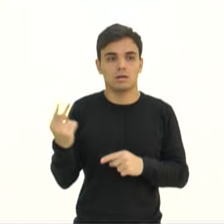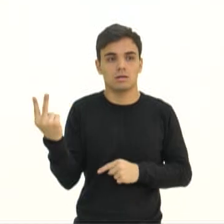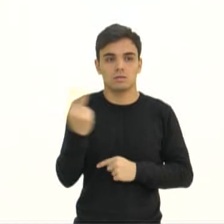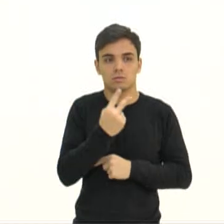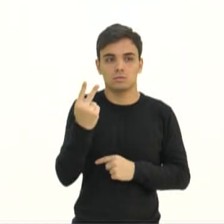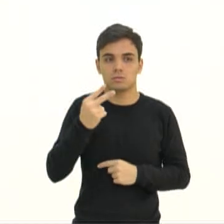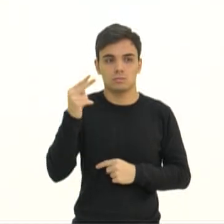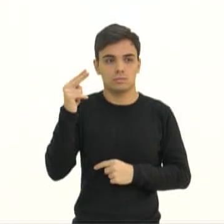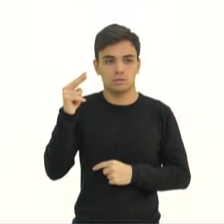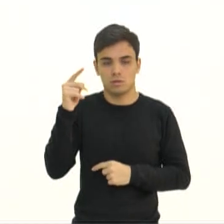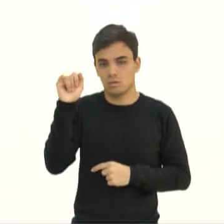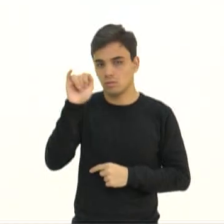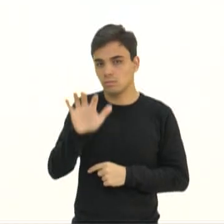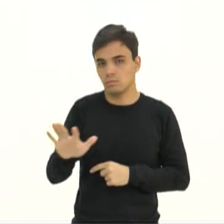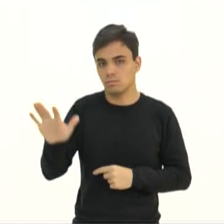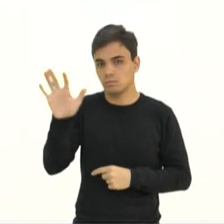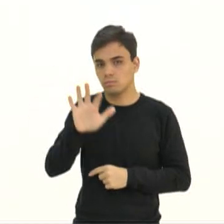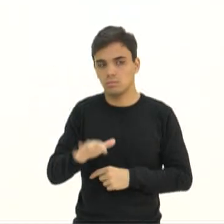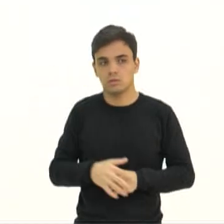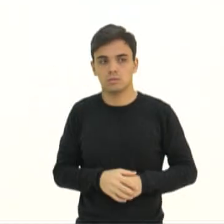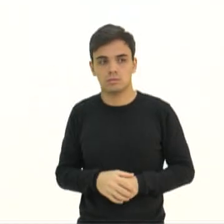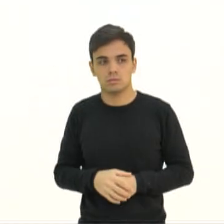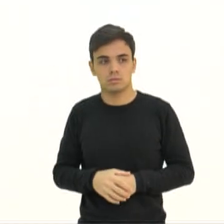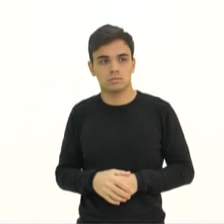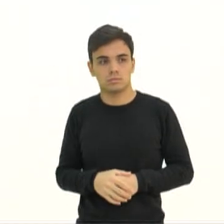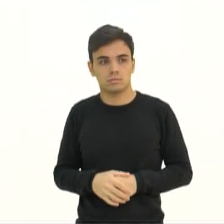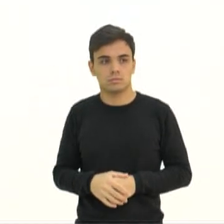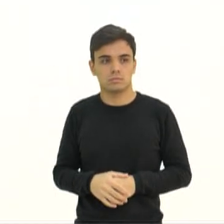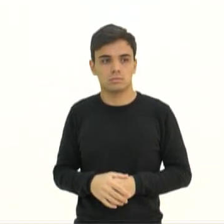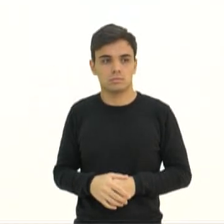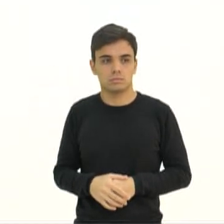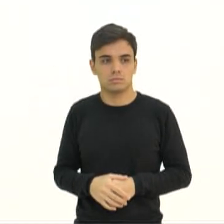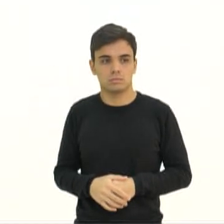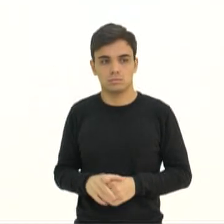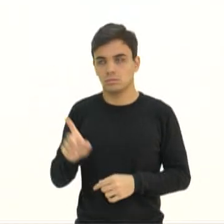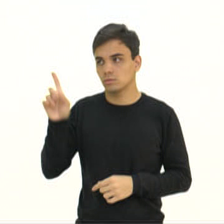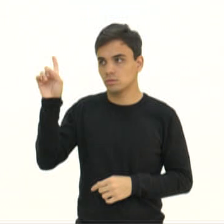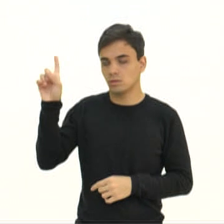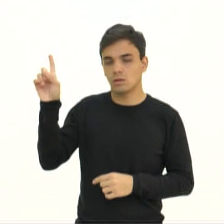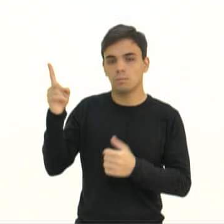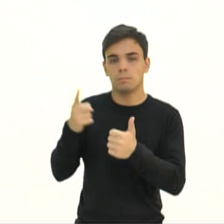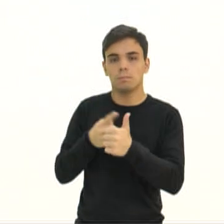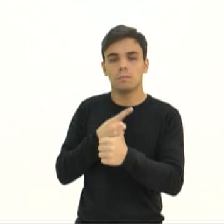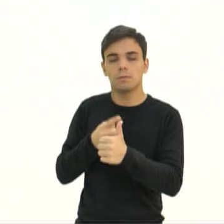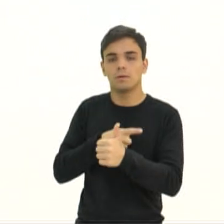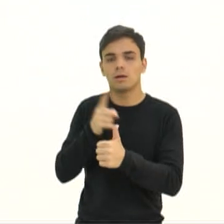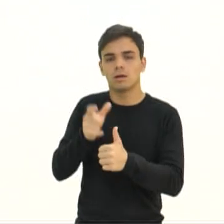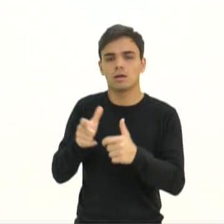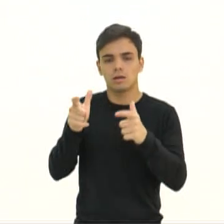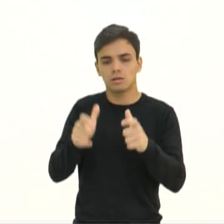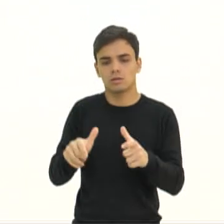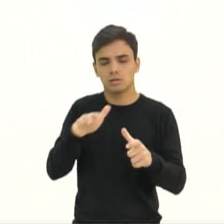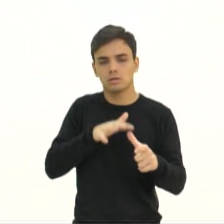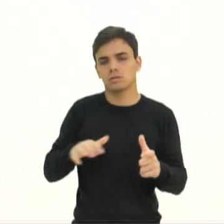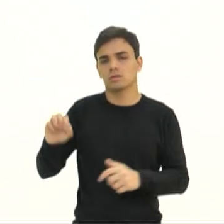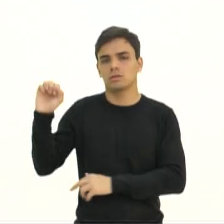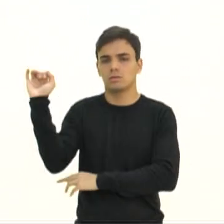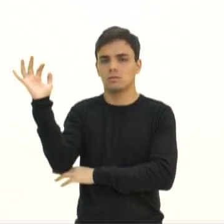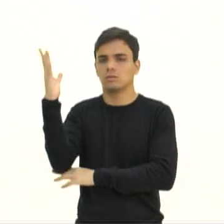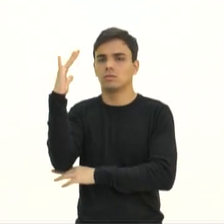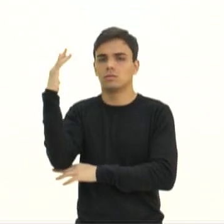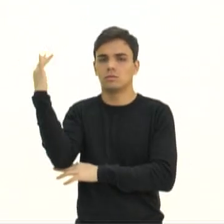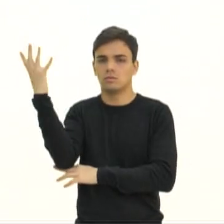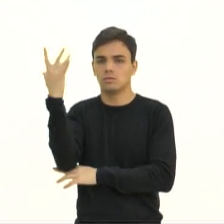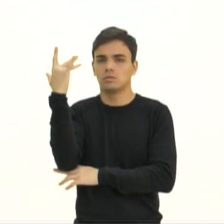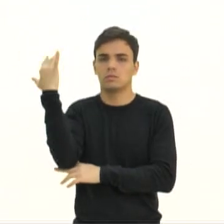ilustrar bem isso. Então, aqui possivelmente eram áreas onde eu tinha uma vegetação de mangue, aquela vegetação com as árvores, com